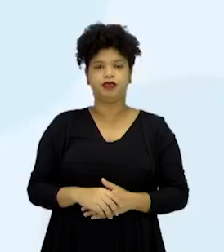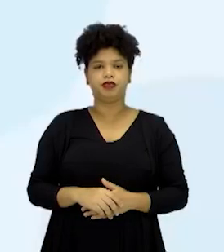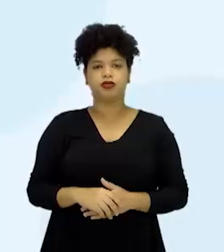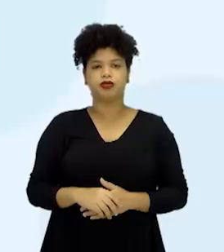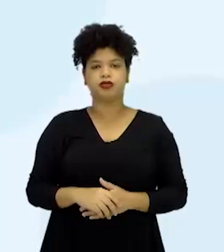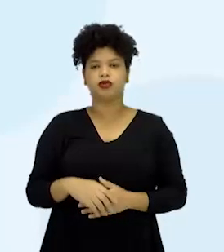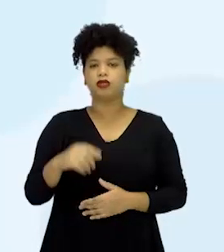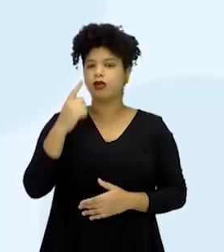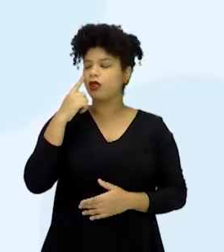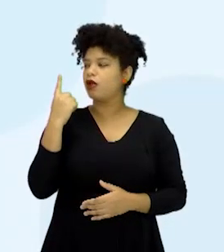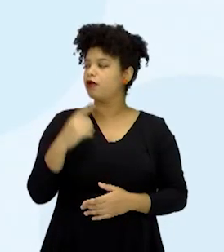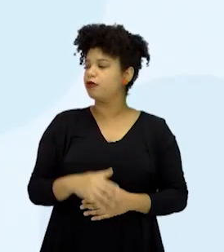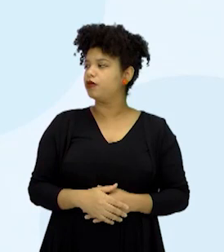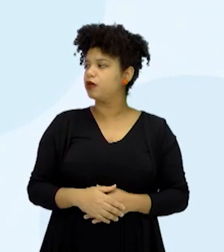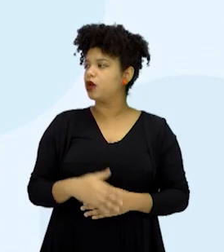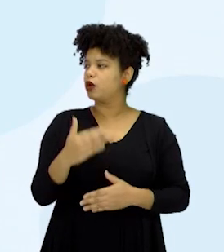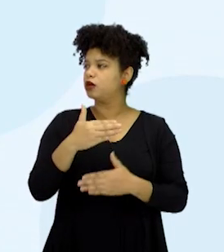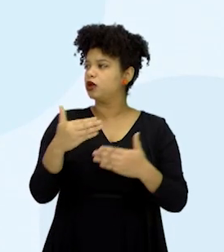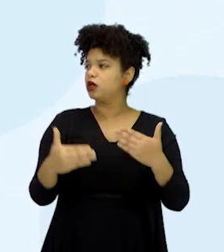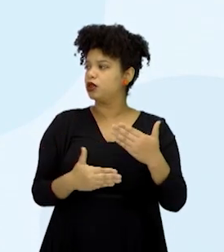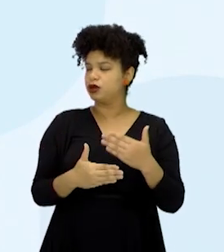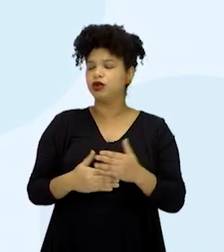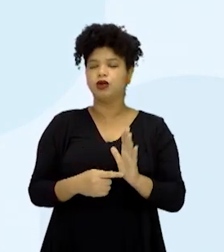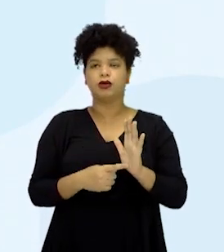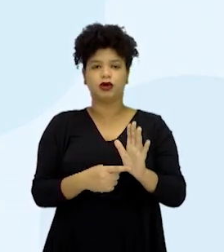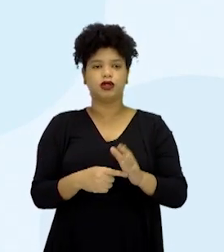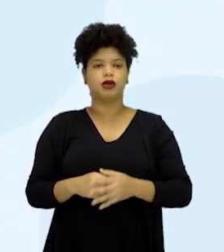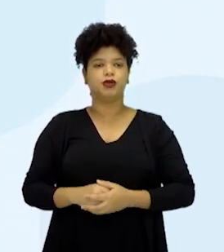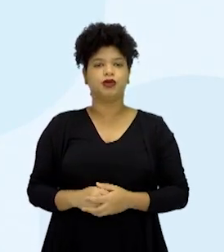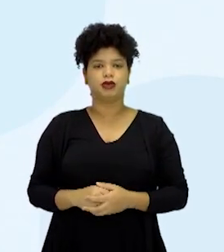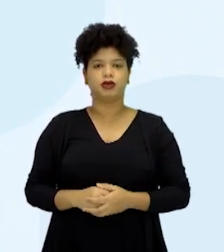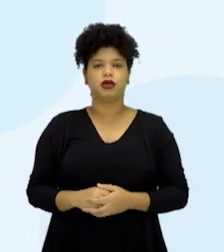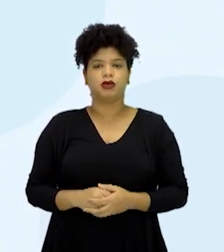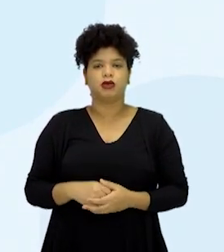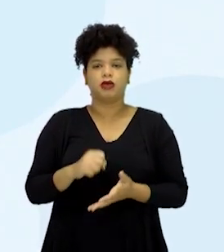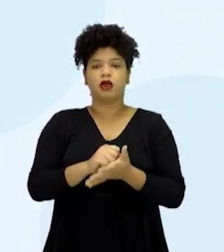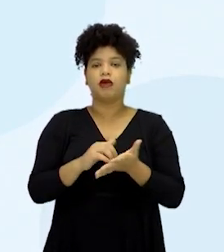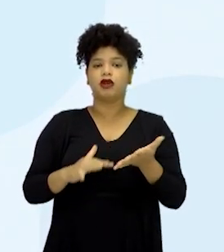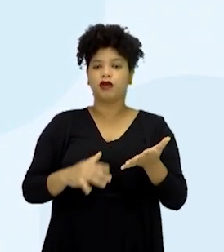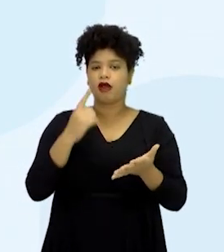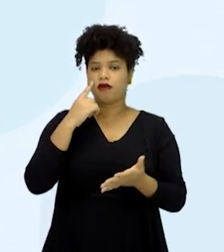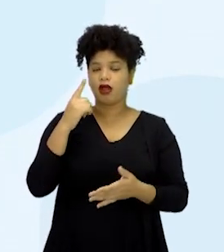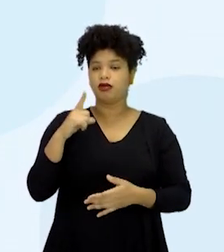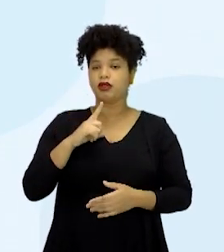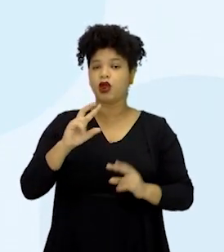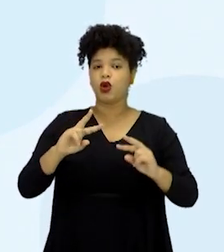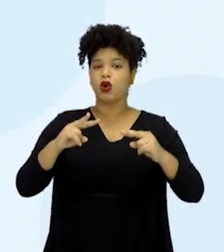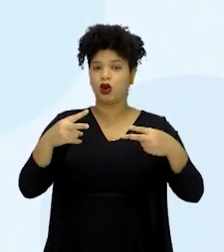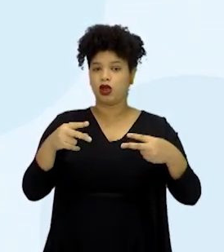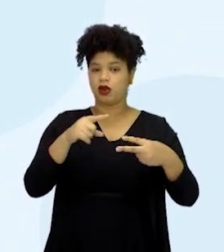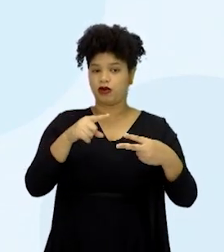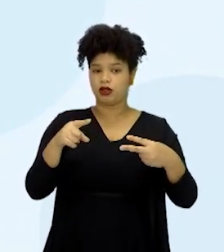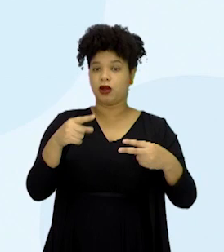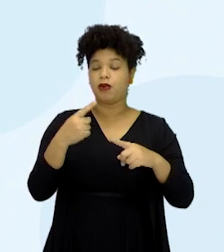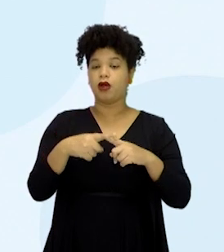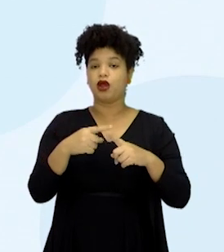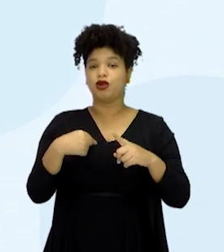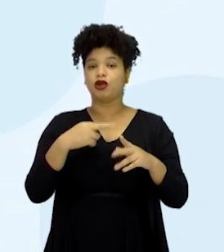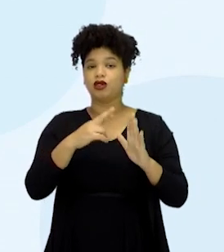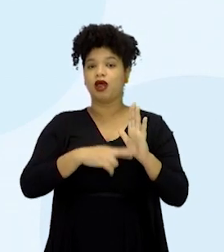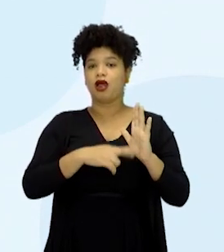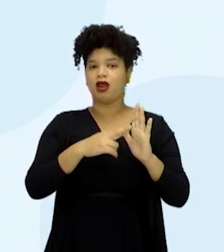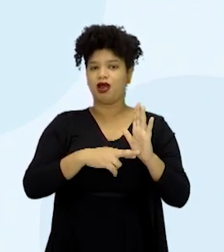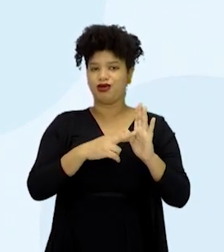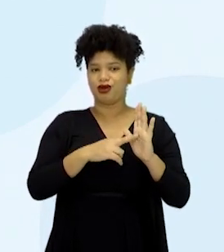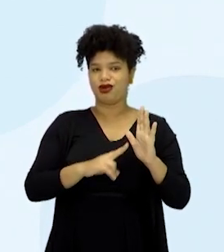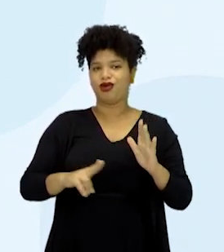o slide aí no começo da aula. Bom, a atividade 1. Aí na tela vai ter um link para vocês, porque a gente usou um relatório como base. Para